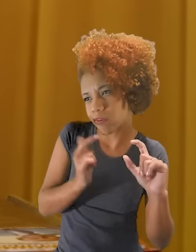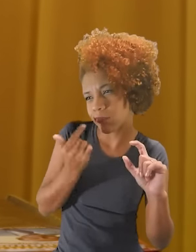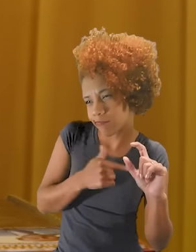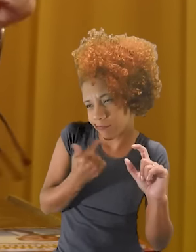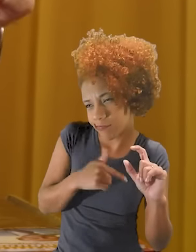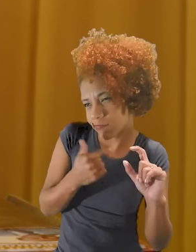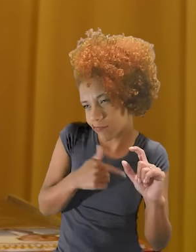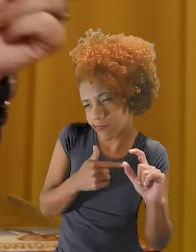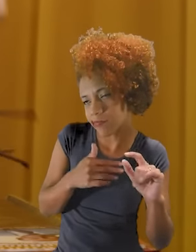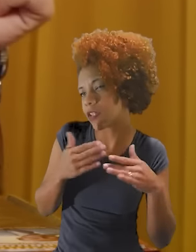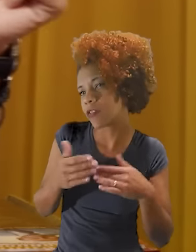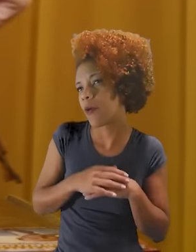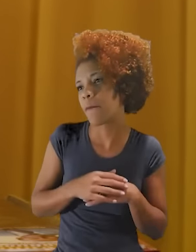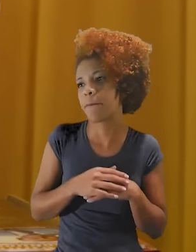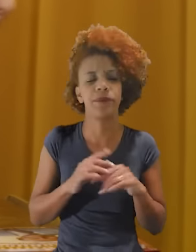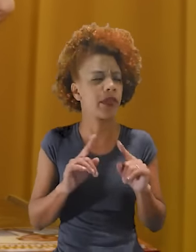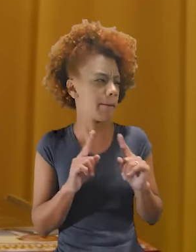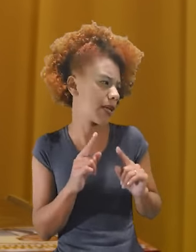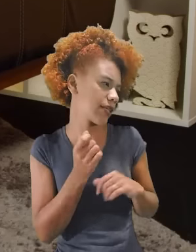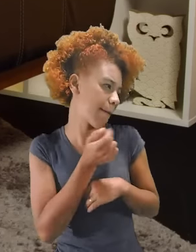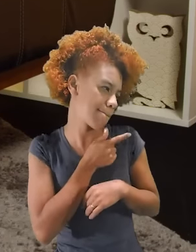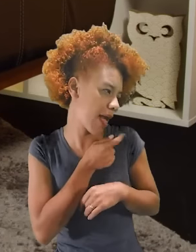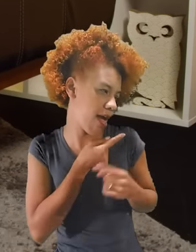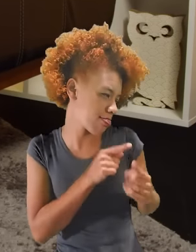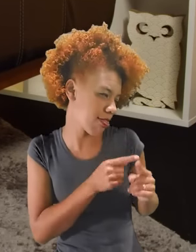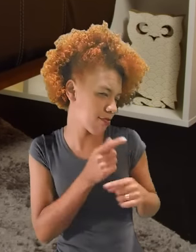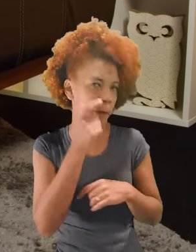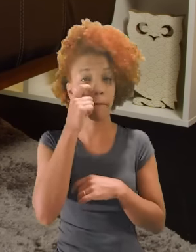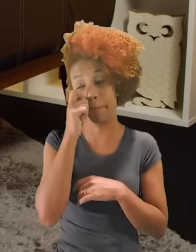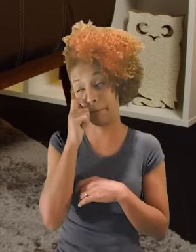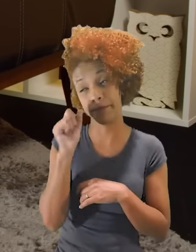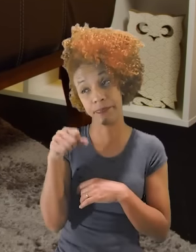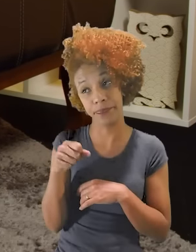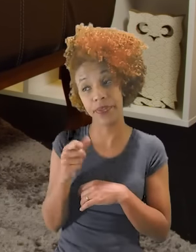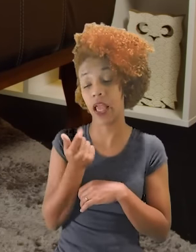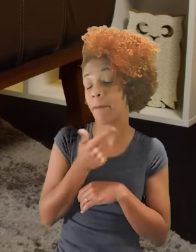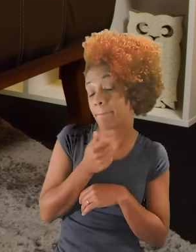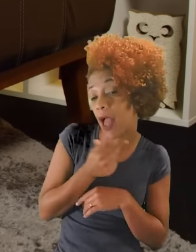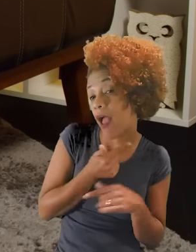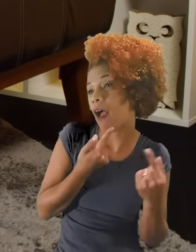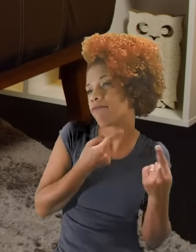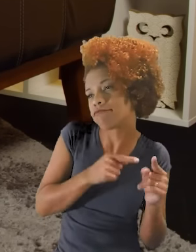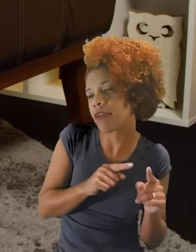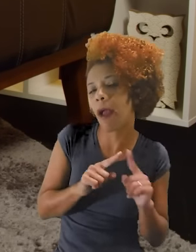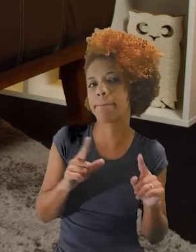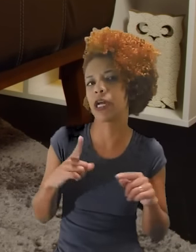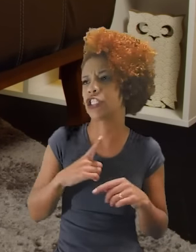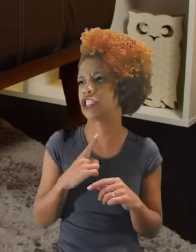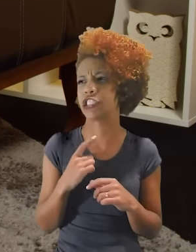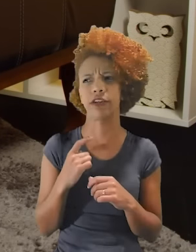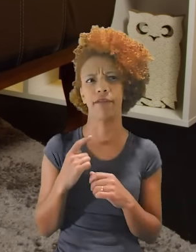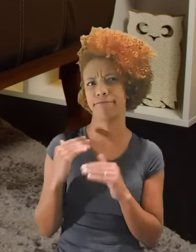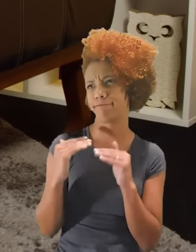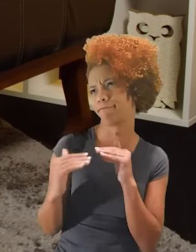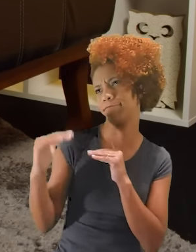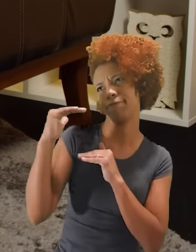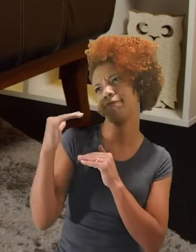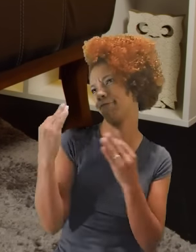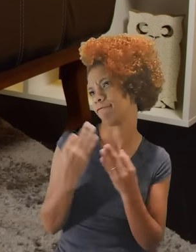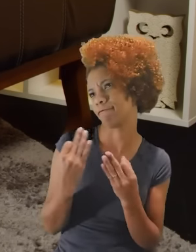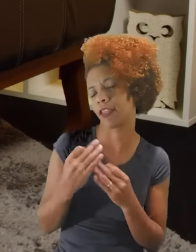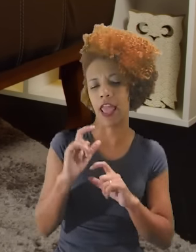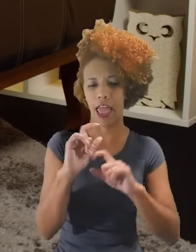mesmo, tirando um sarro. Então eram sátiras que ele fazia. Stand-up, é isso aí. Ele era um grande humorista, os caras falam. Ele tinha grandes gags, era um rei de gags,